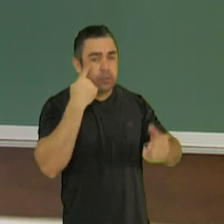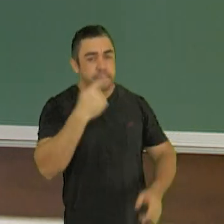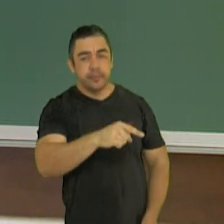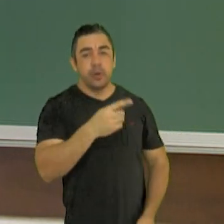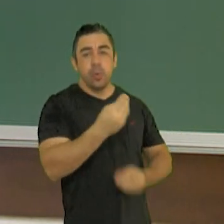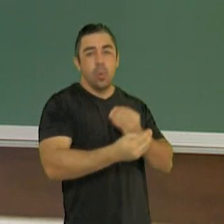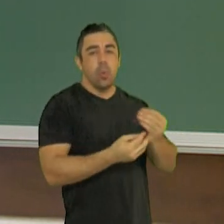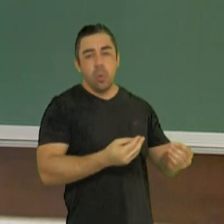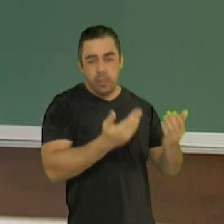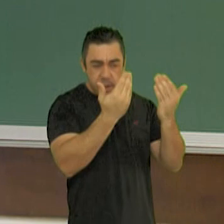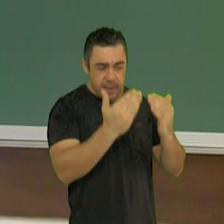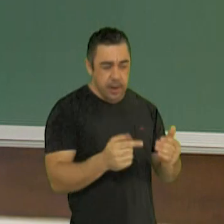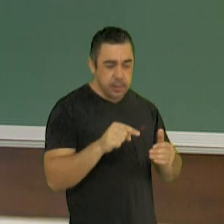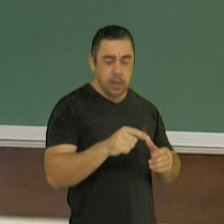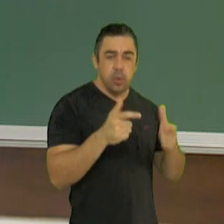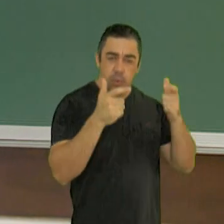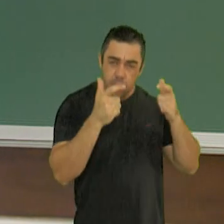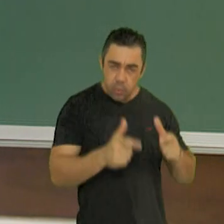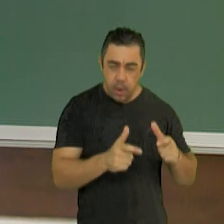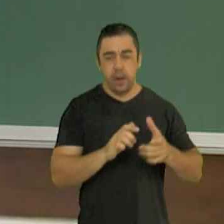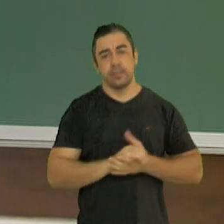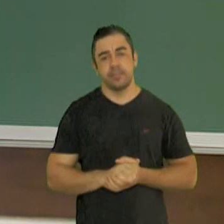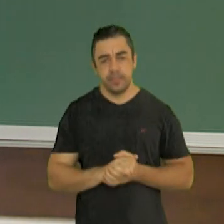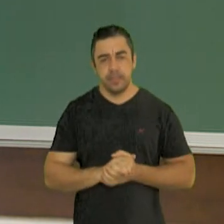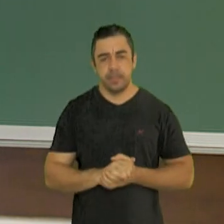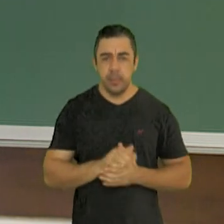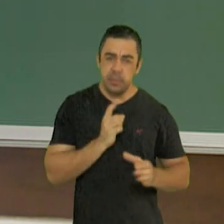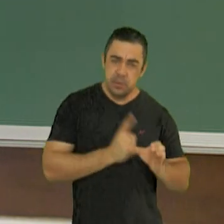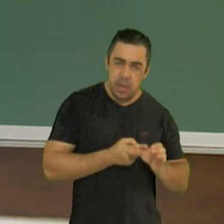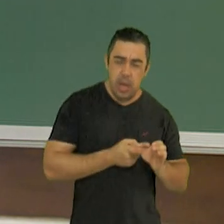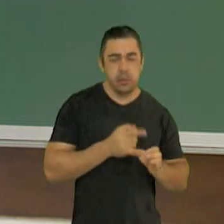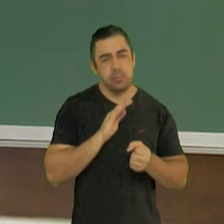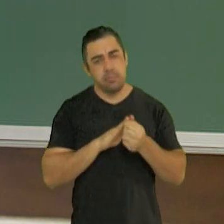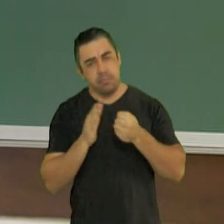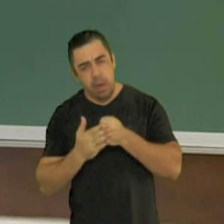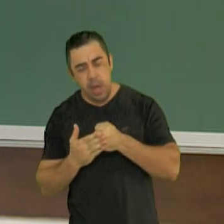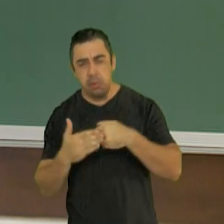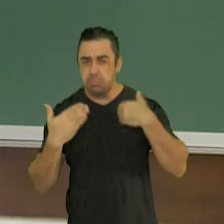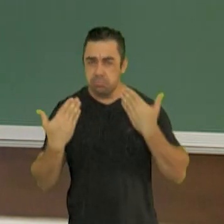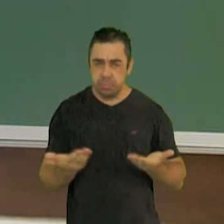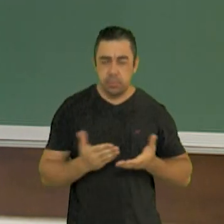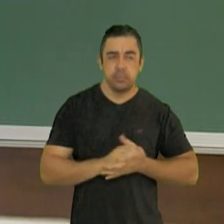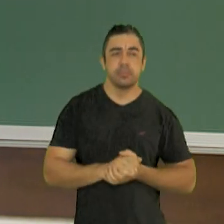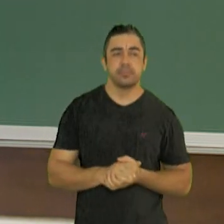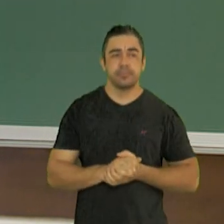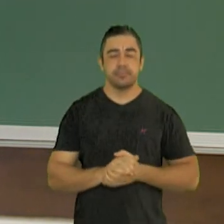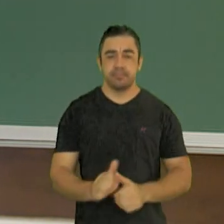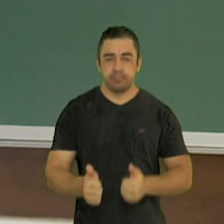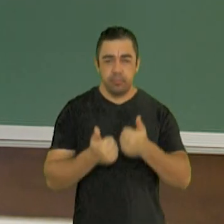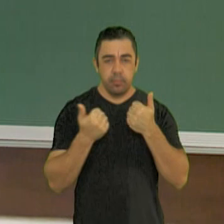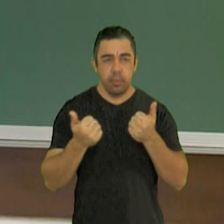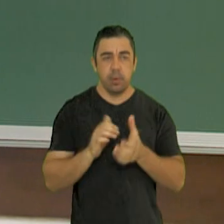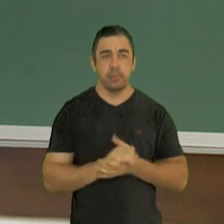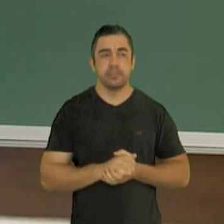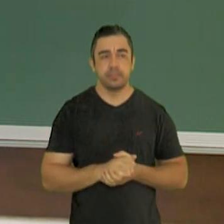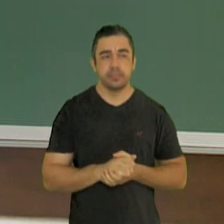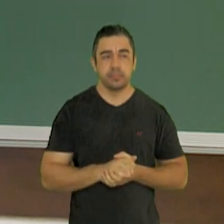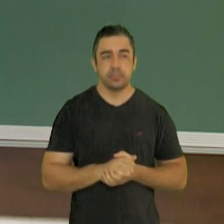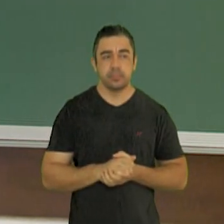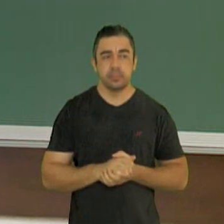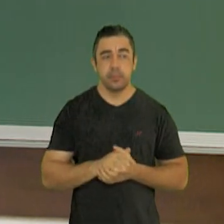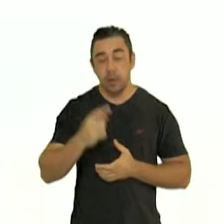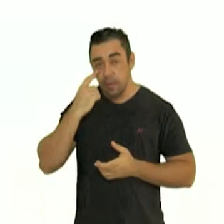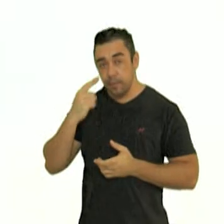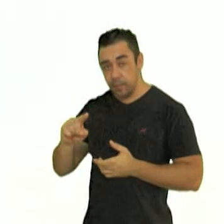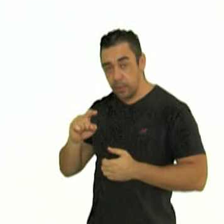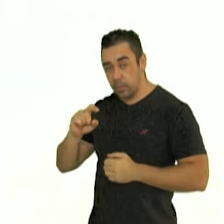transferir isso para uma análise local, de uma cidade, de um bairro. Beleza? Então,